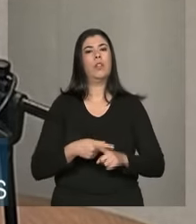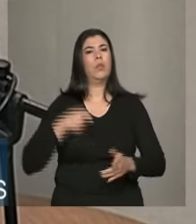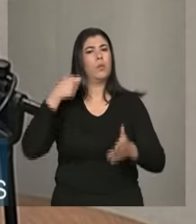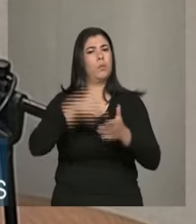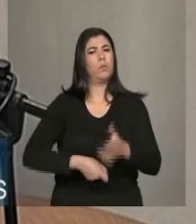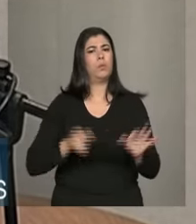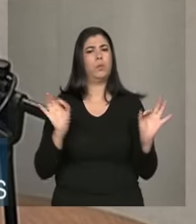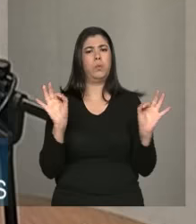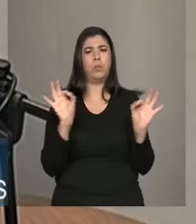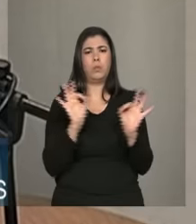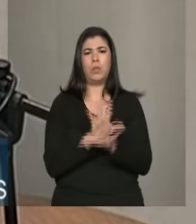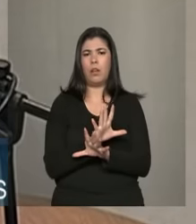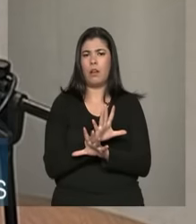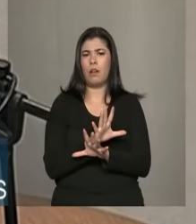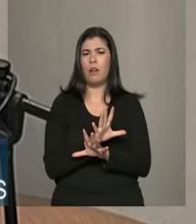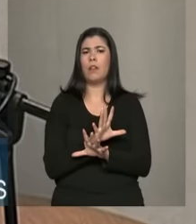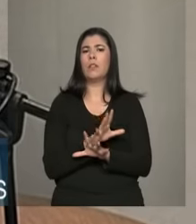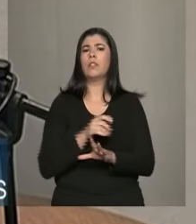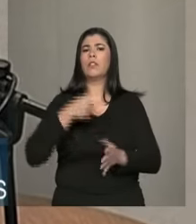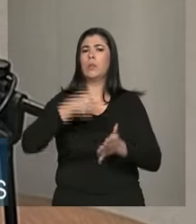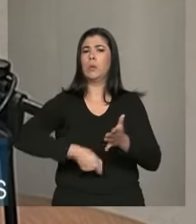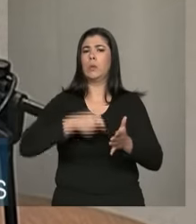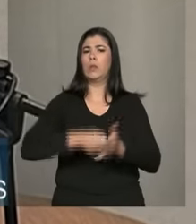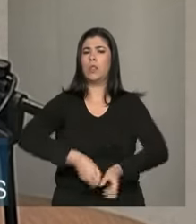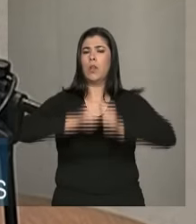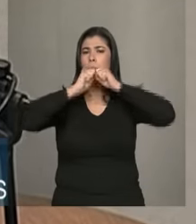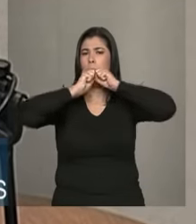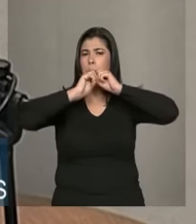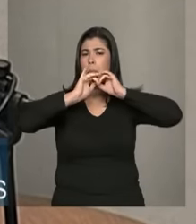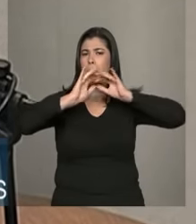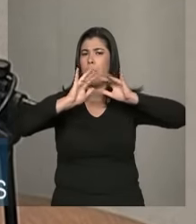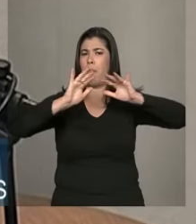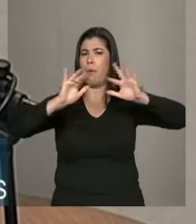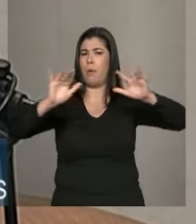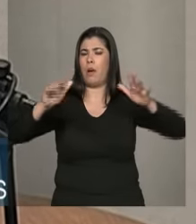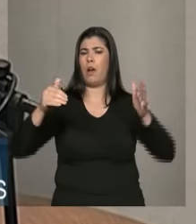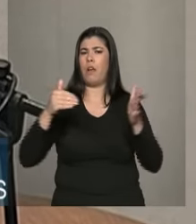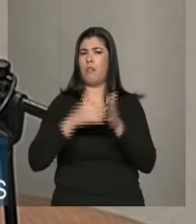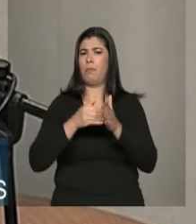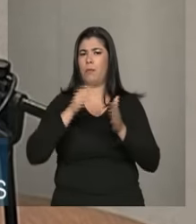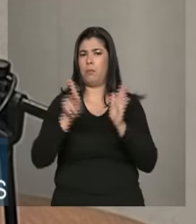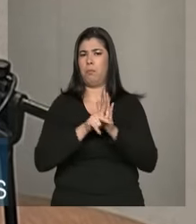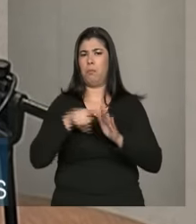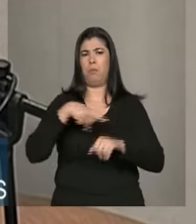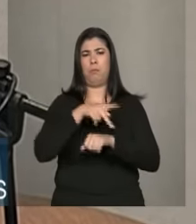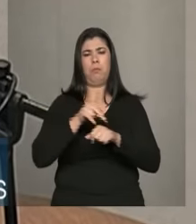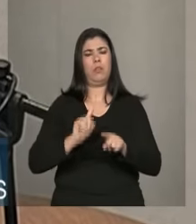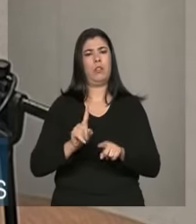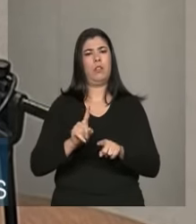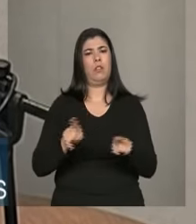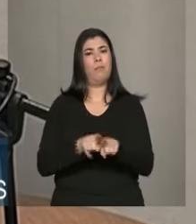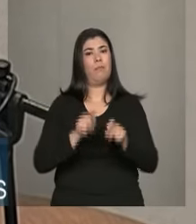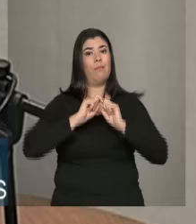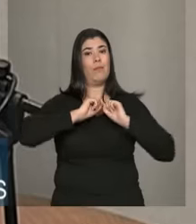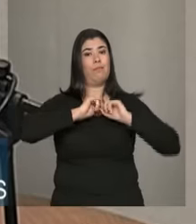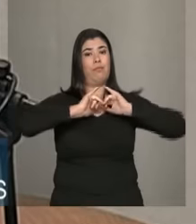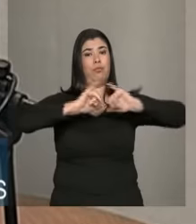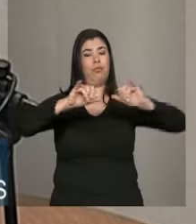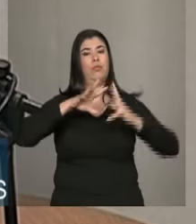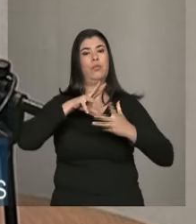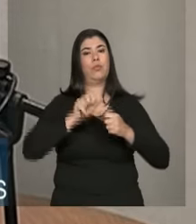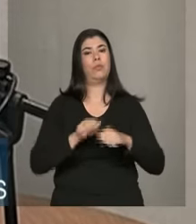ecoe além dos nossos limites territoriais os correios na medida das